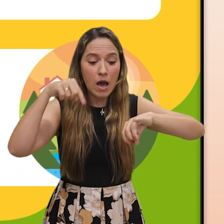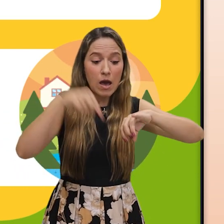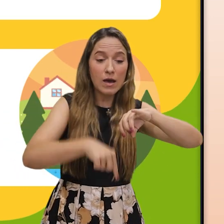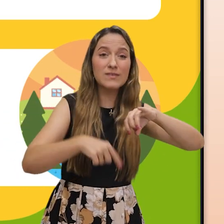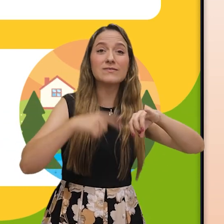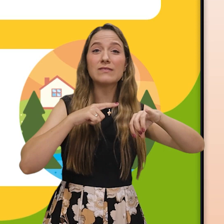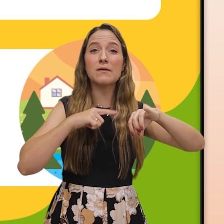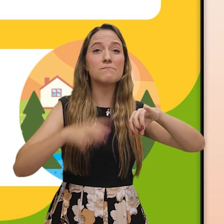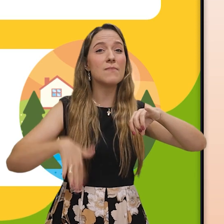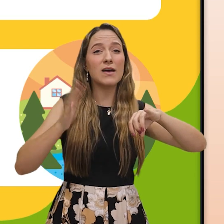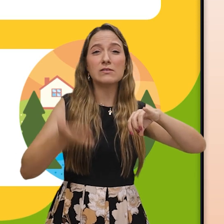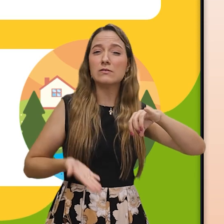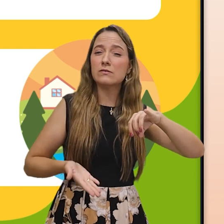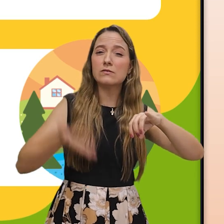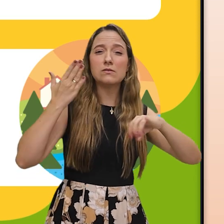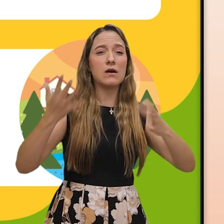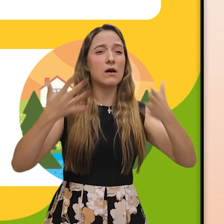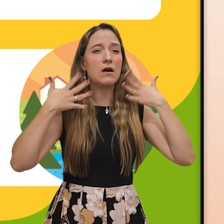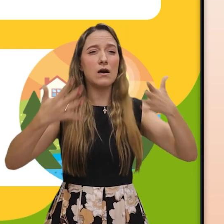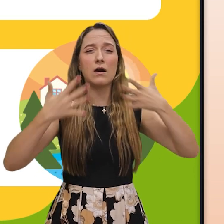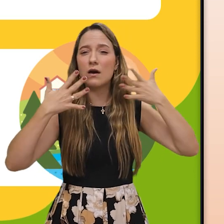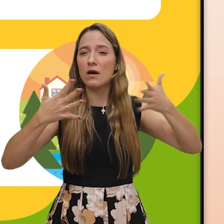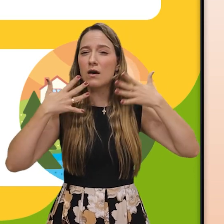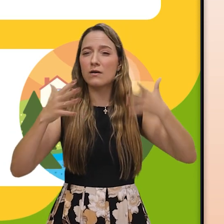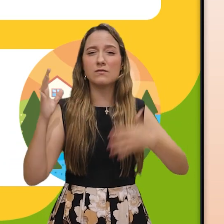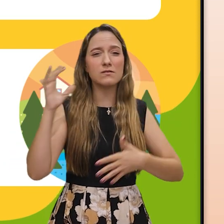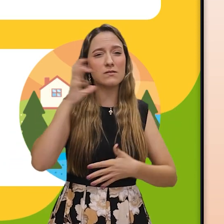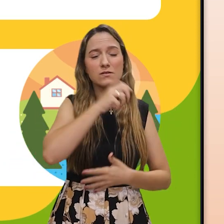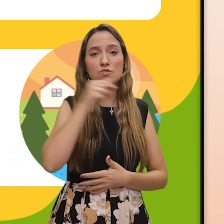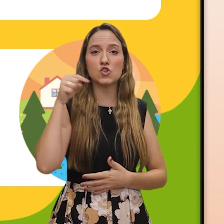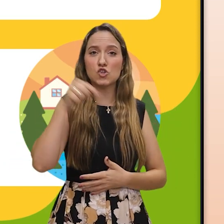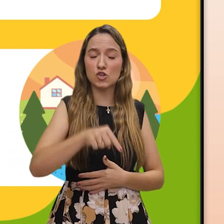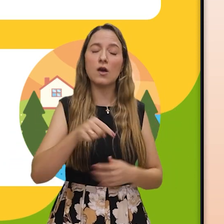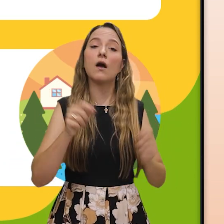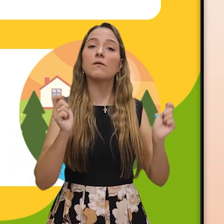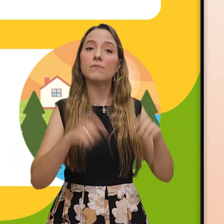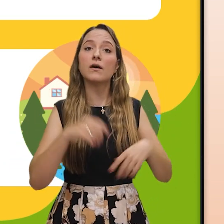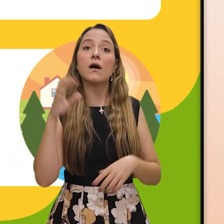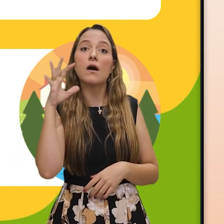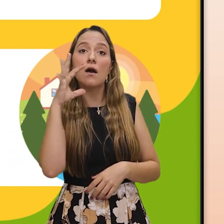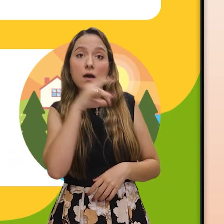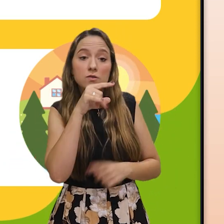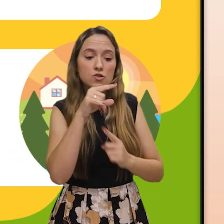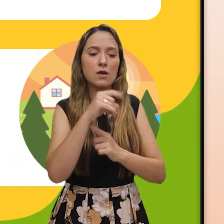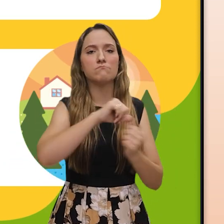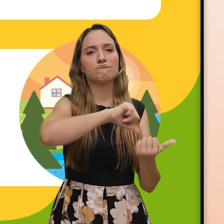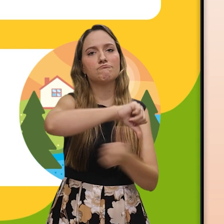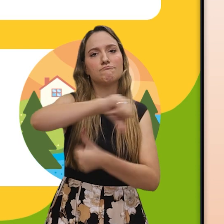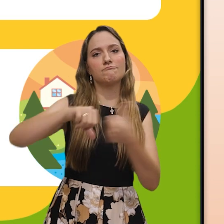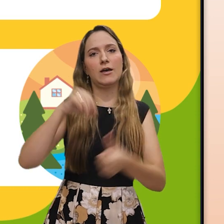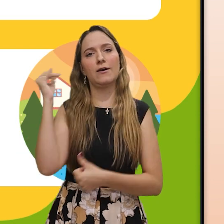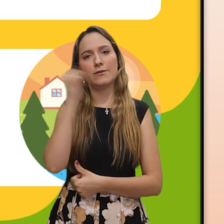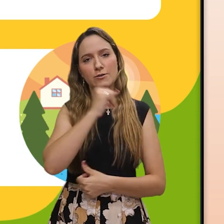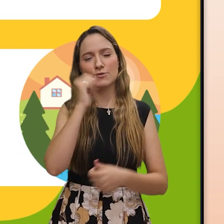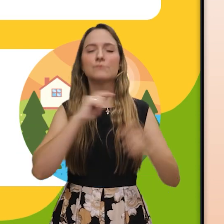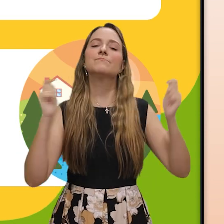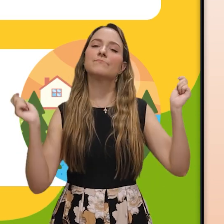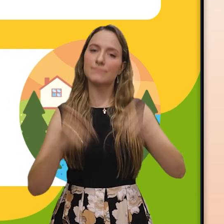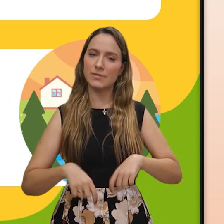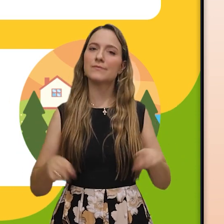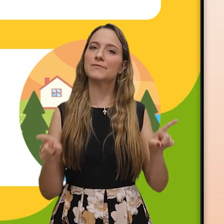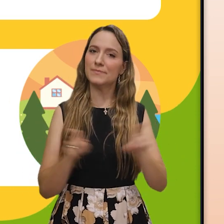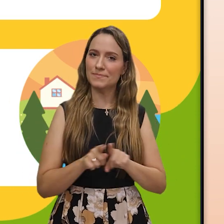a temperatura vai aumentando. E esse calor é um calor que pode ser usado para produzir